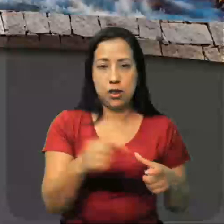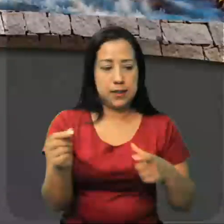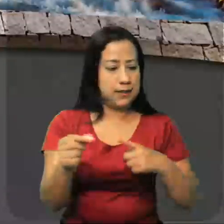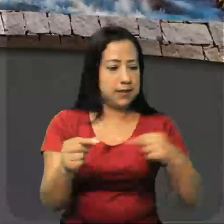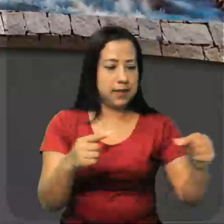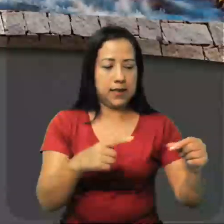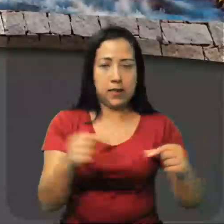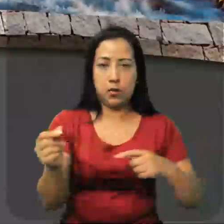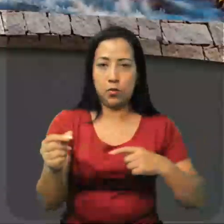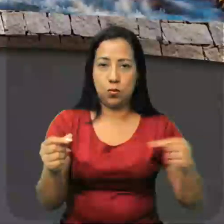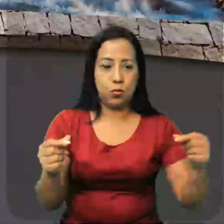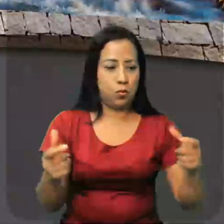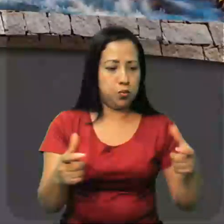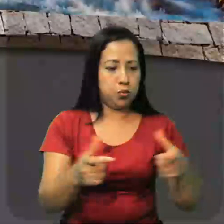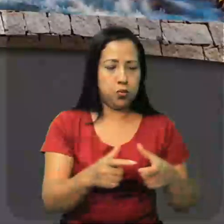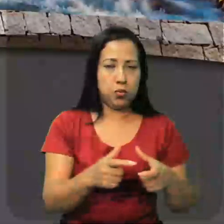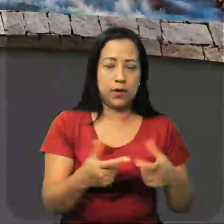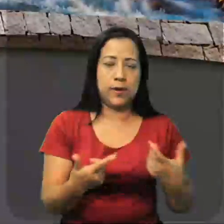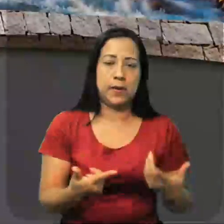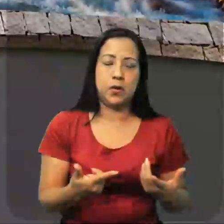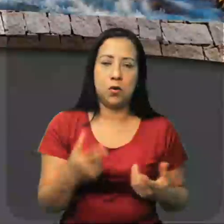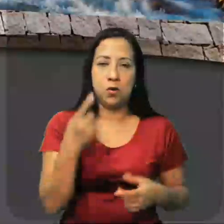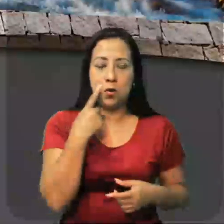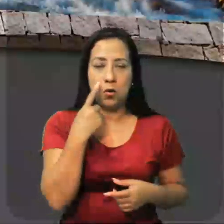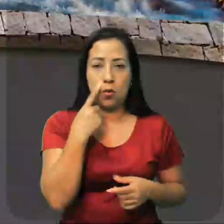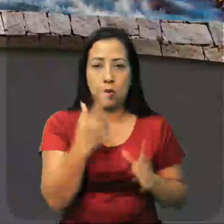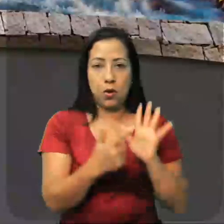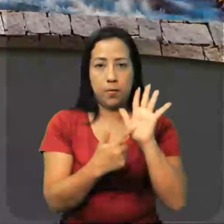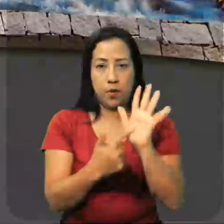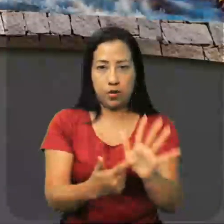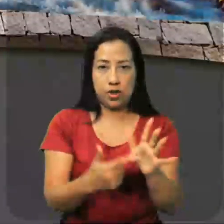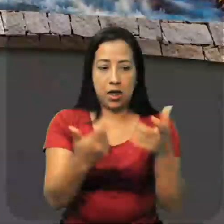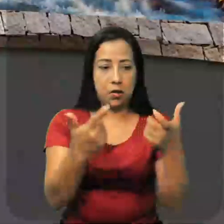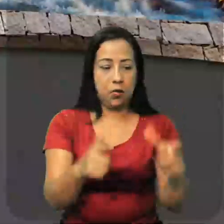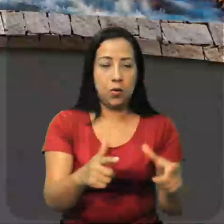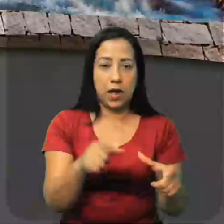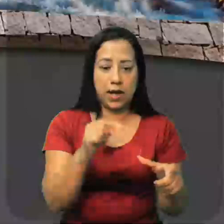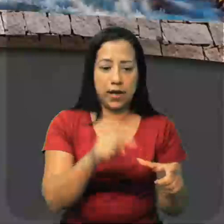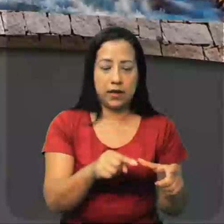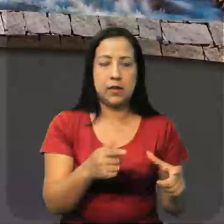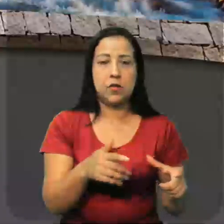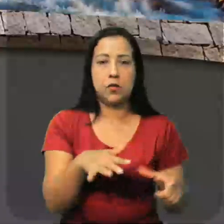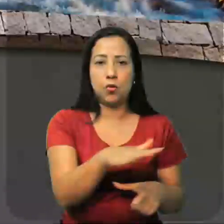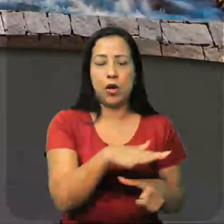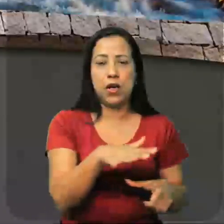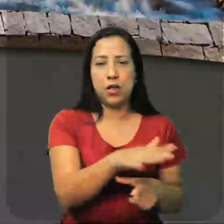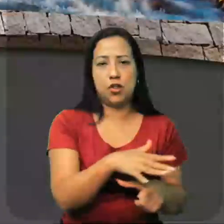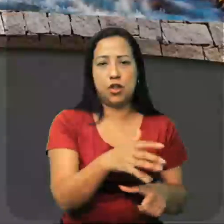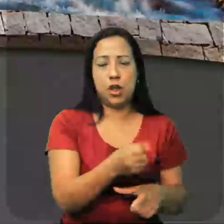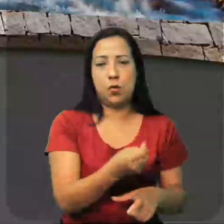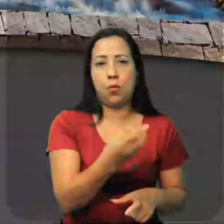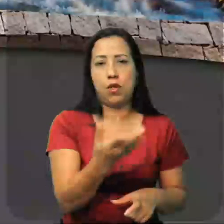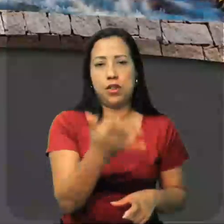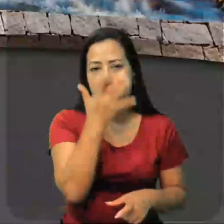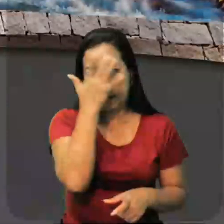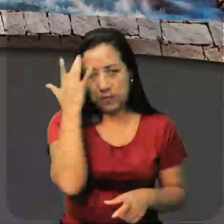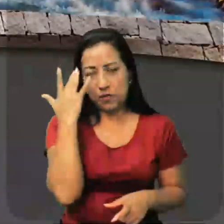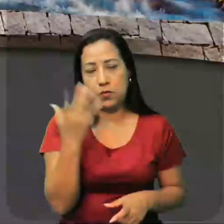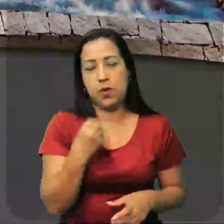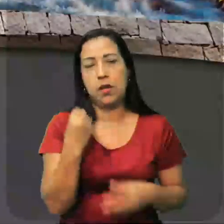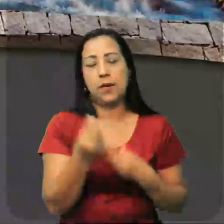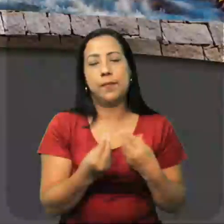da população de um lugar, de uma região, de um estado-nação. Olha só os Estados Unidos hoje em